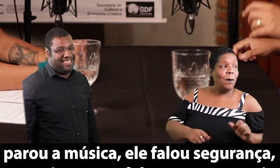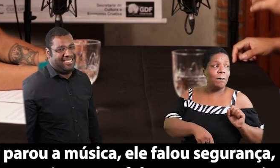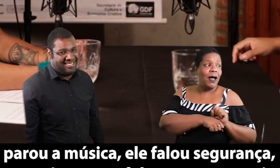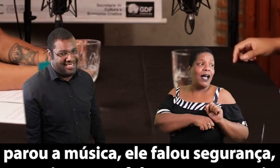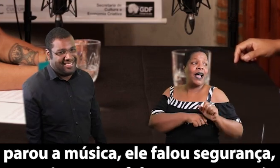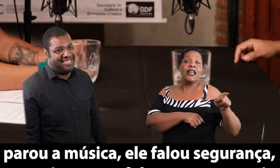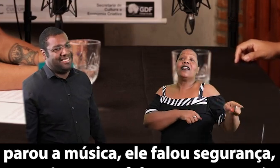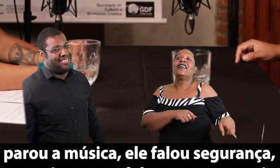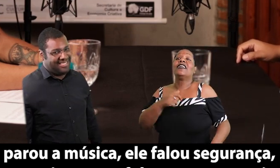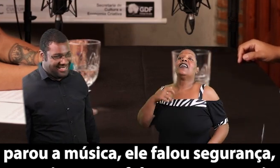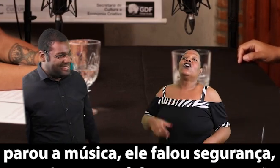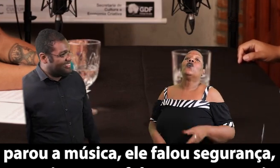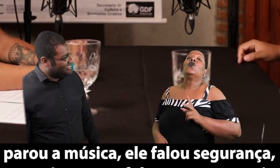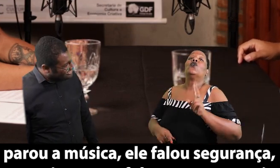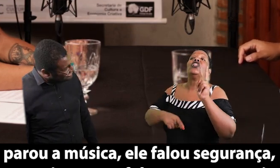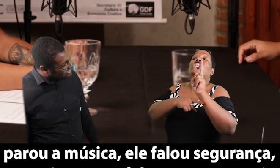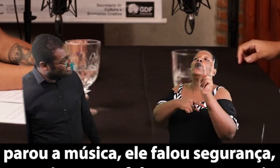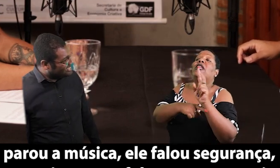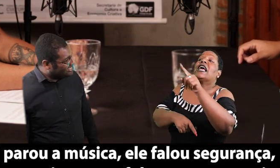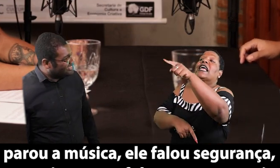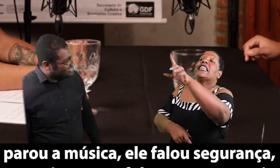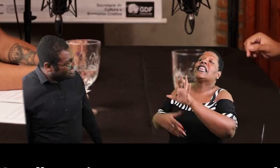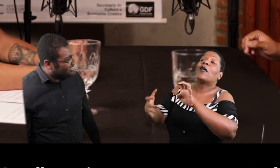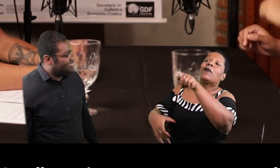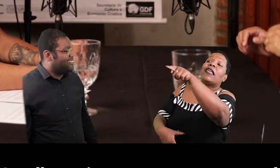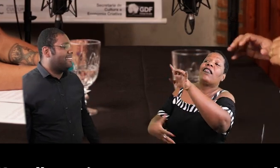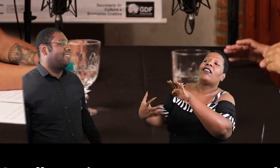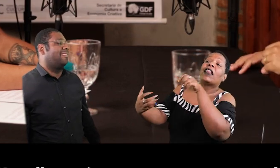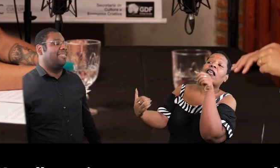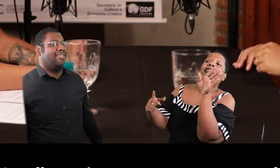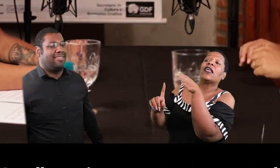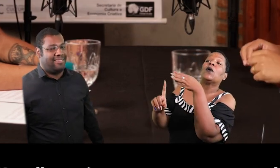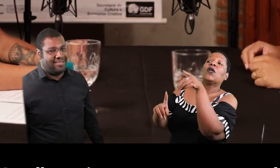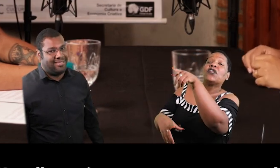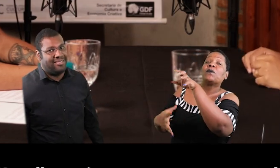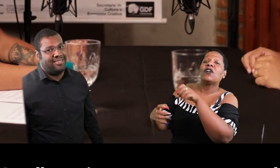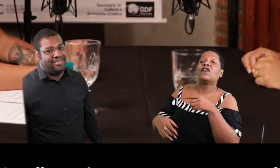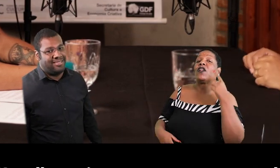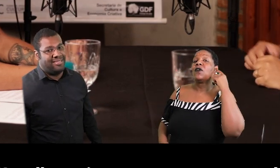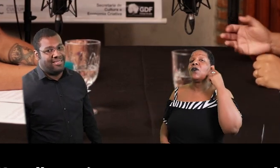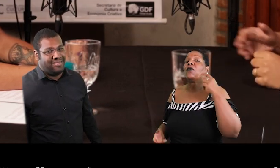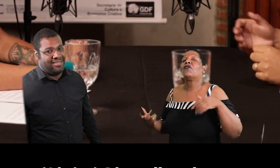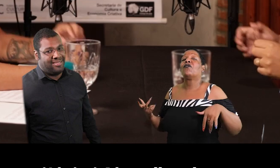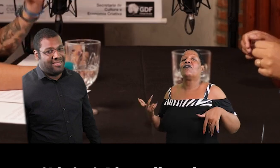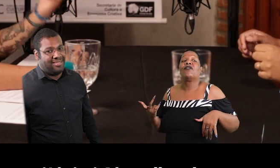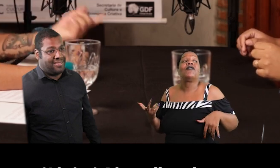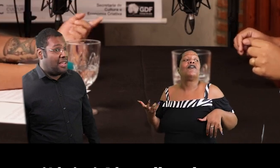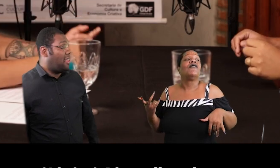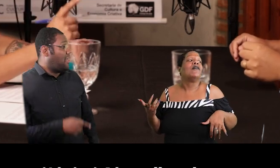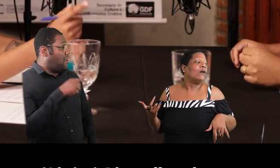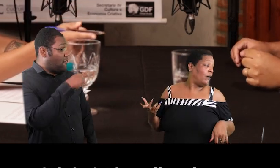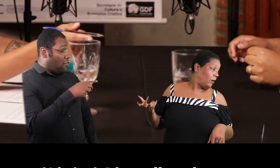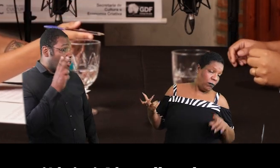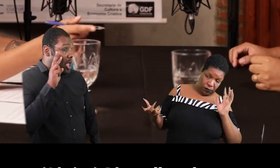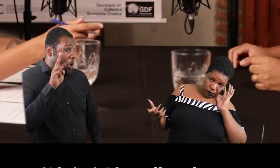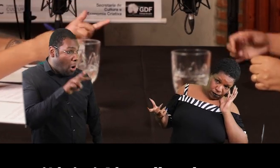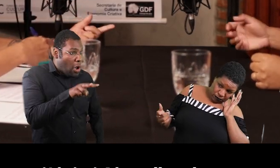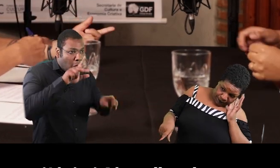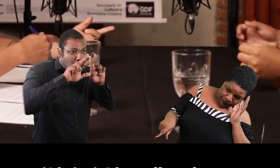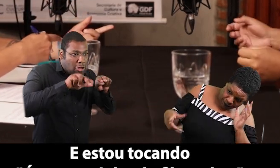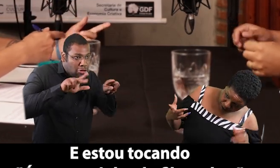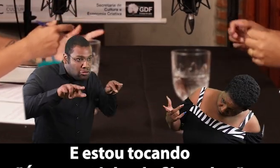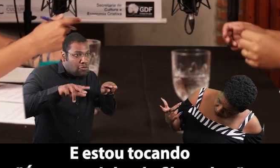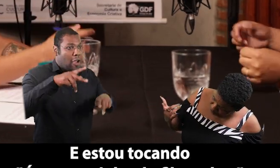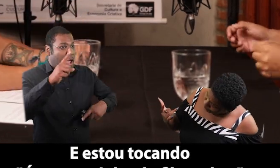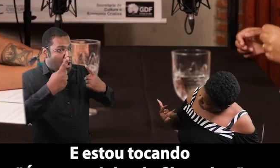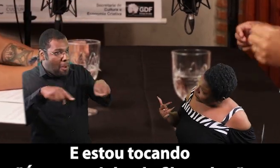ele fala, ó, segurança, vem mais pra perto aqui, que tem o fulano que tá querendo criar confusão. Aí eu tô Um aqui, olho no instrumento, outro É, na plateia, outro e